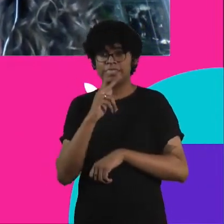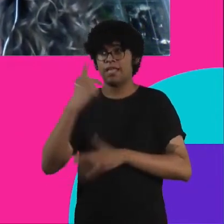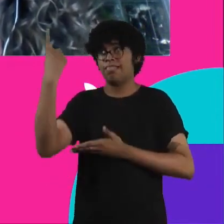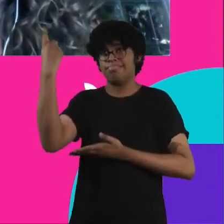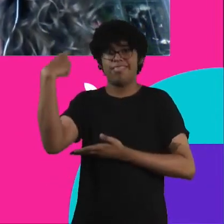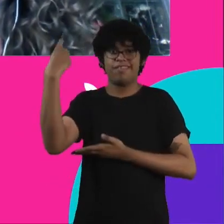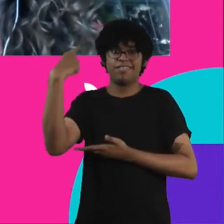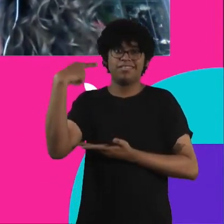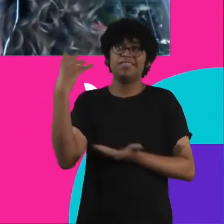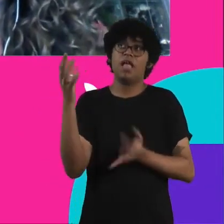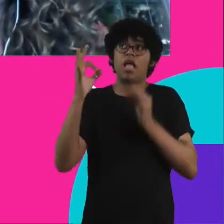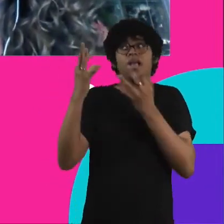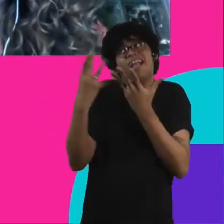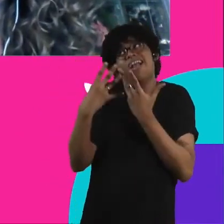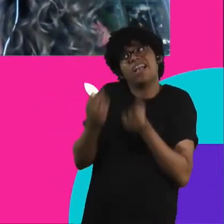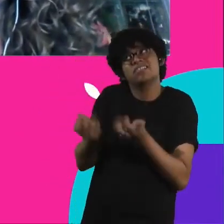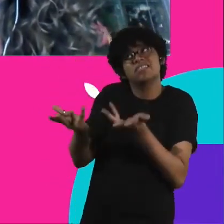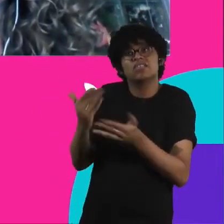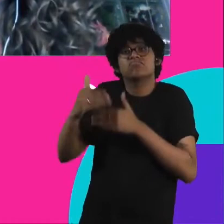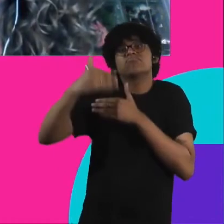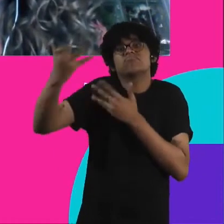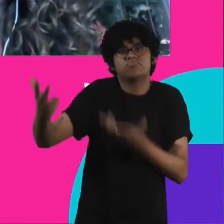como algo certo para a gente a partir de agora, né?